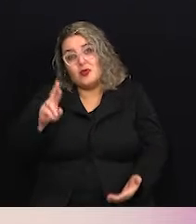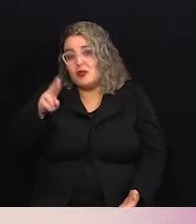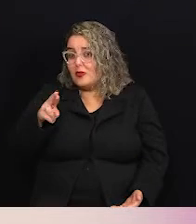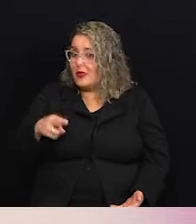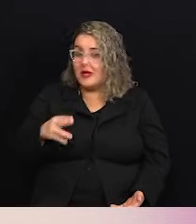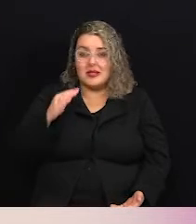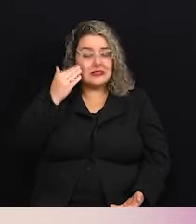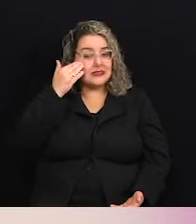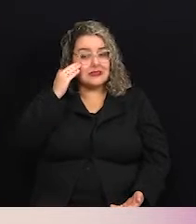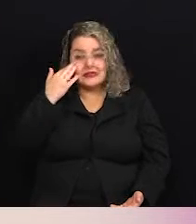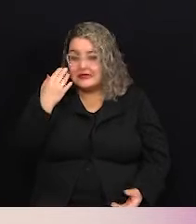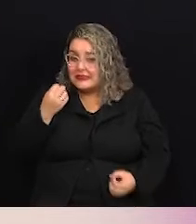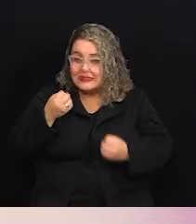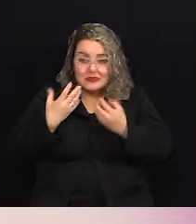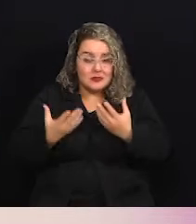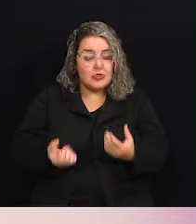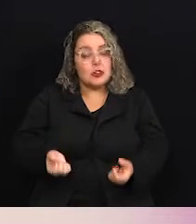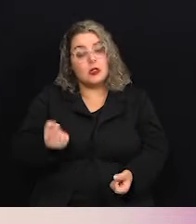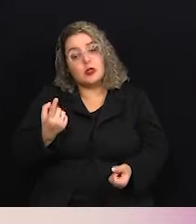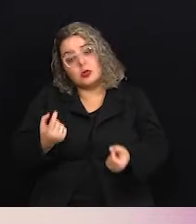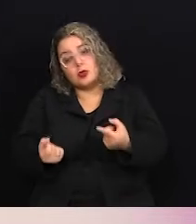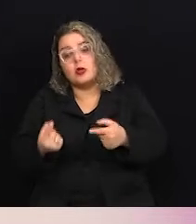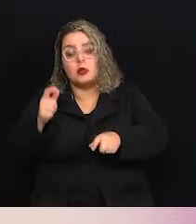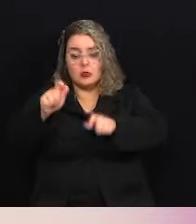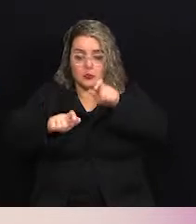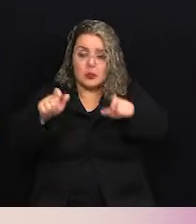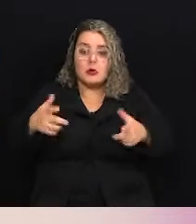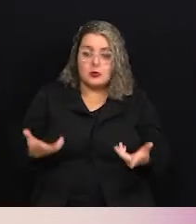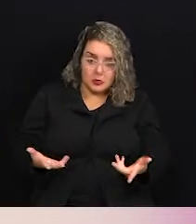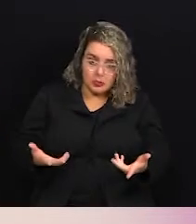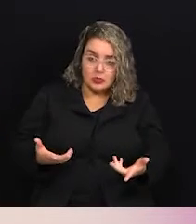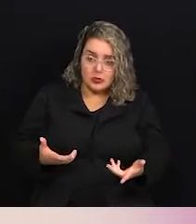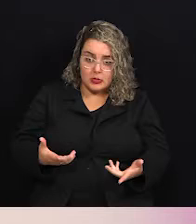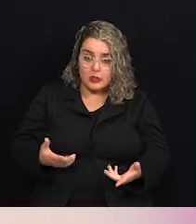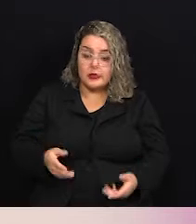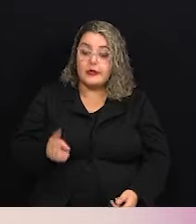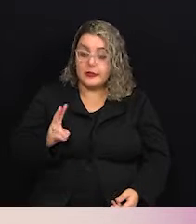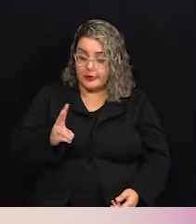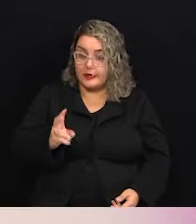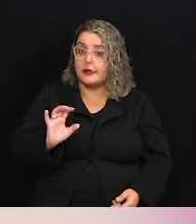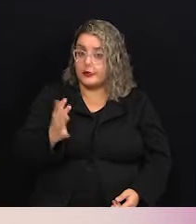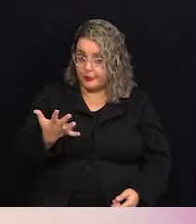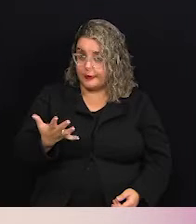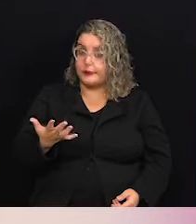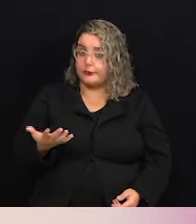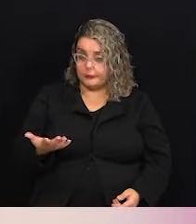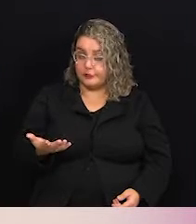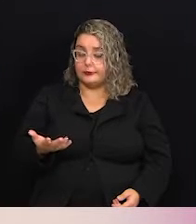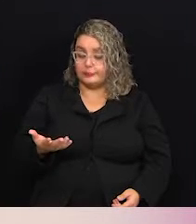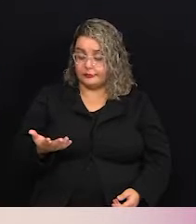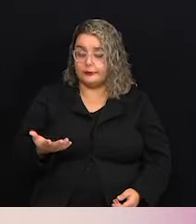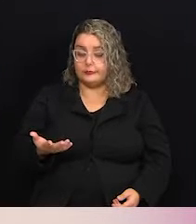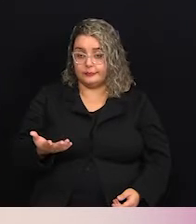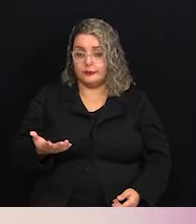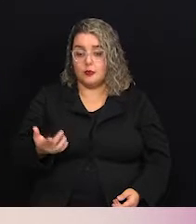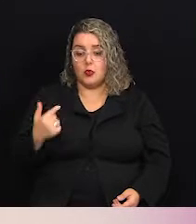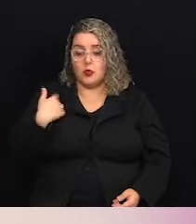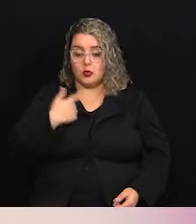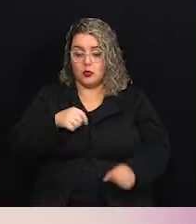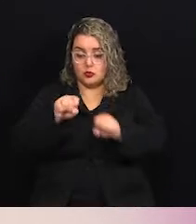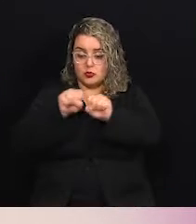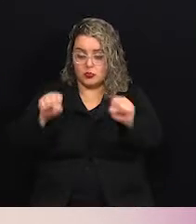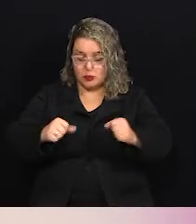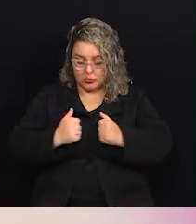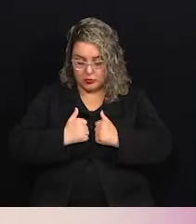não entende muito bem, em algumas pessoas, e na verdade está ficando relativamente frequente isso, o nosso